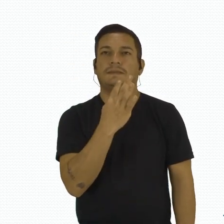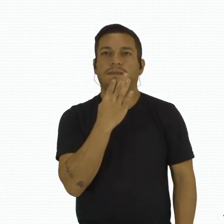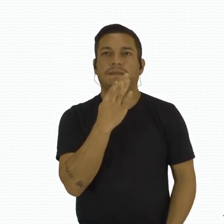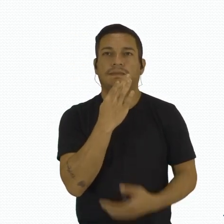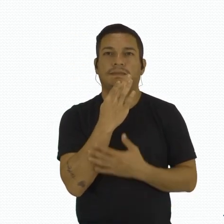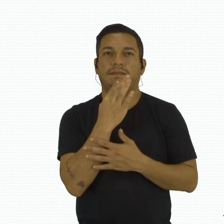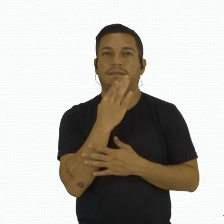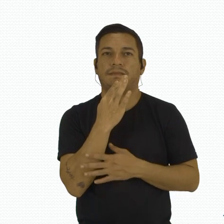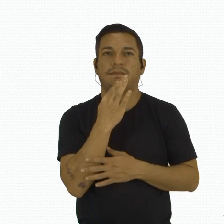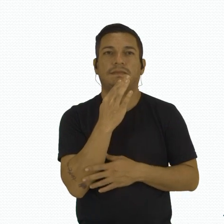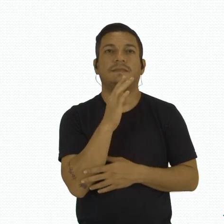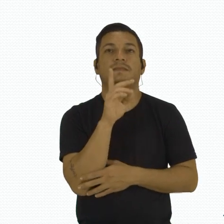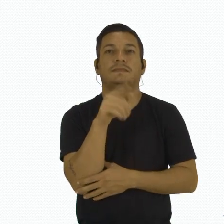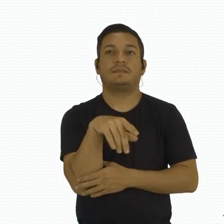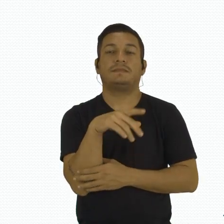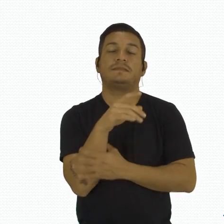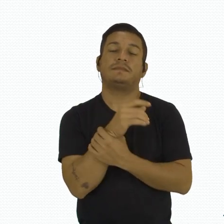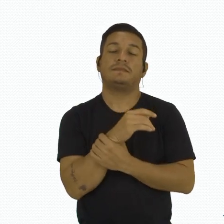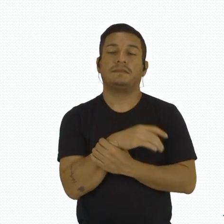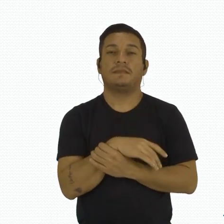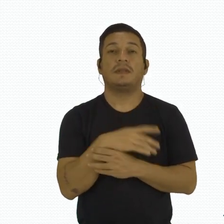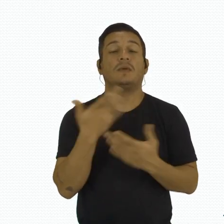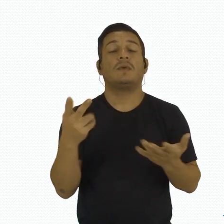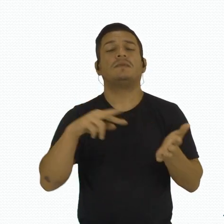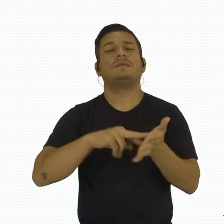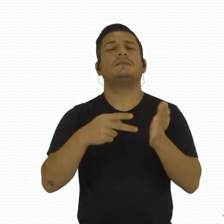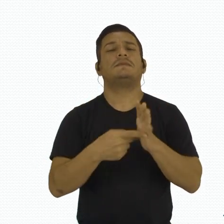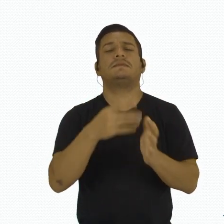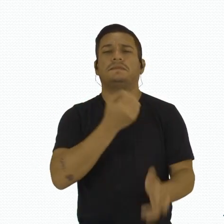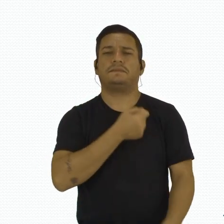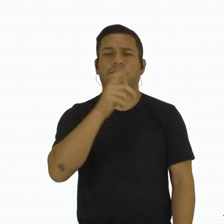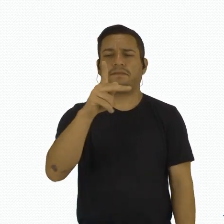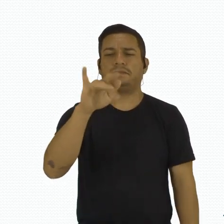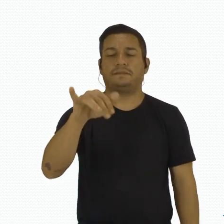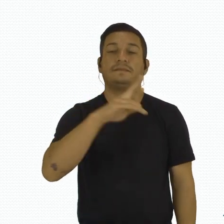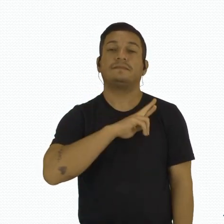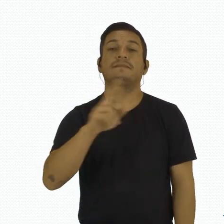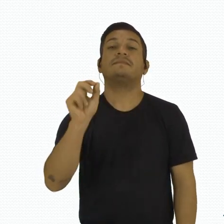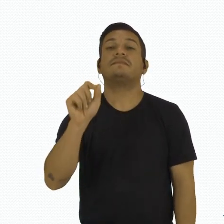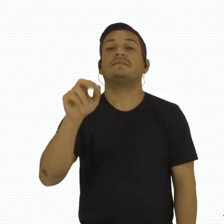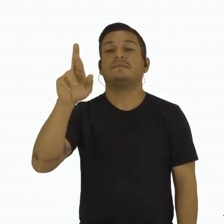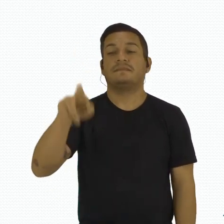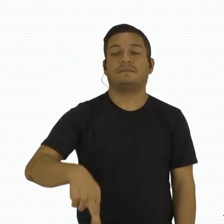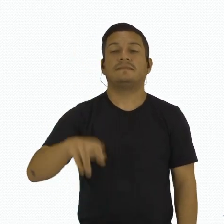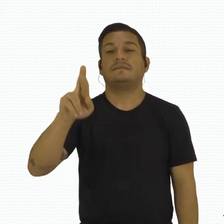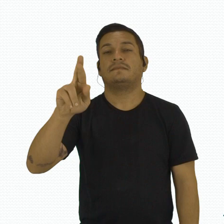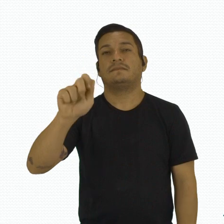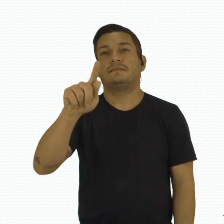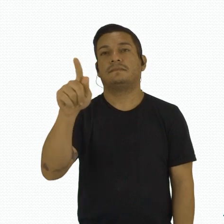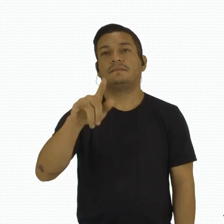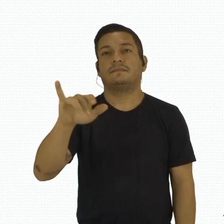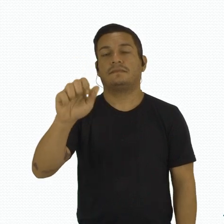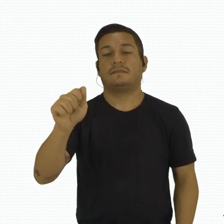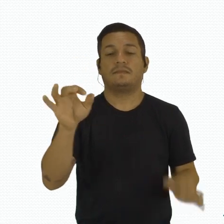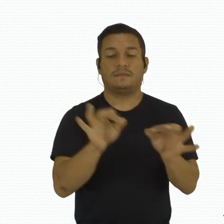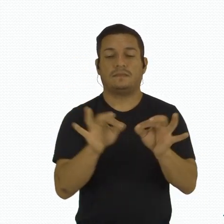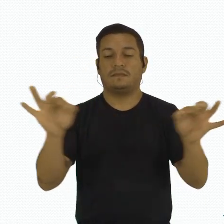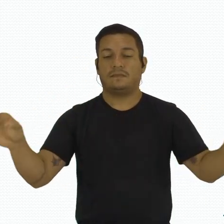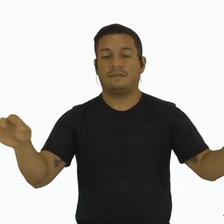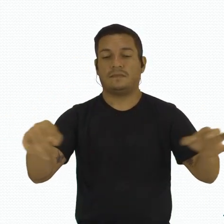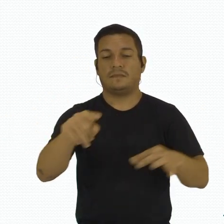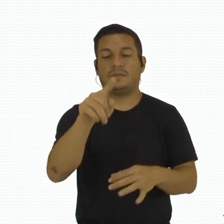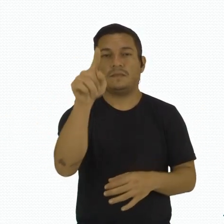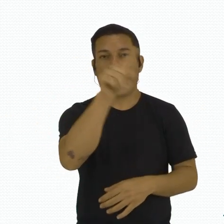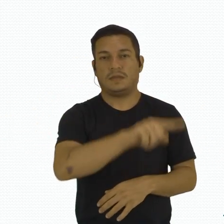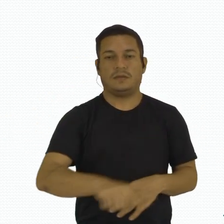né? Geometricamente, qual é o significado do número π? Né? Ele representa a razão entre o comprimento de um círculo,